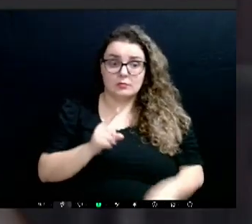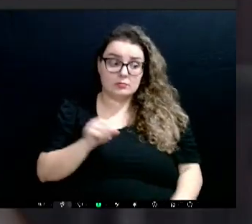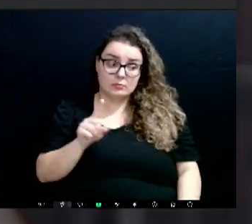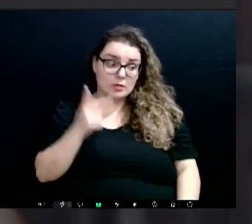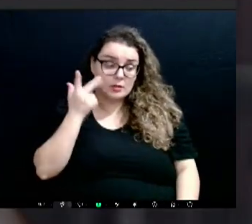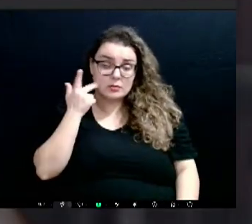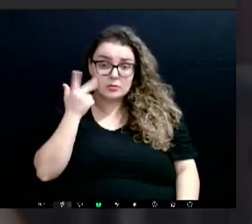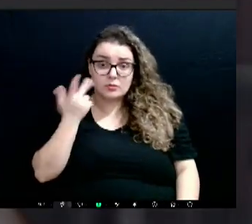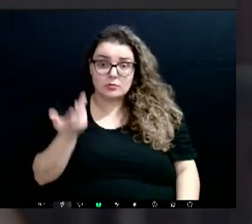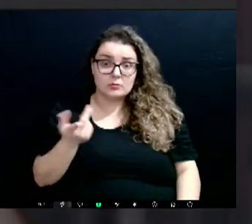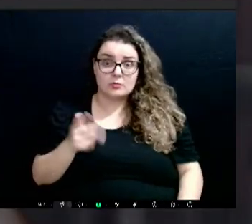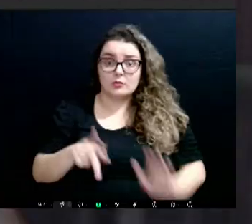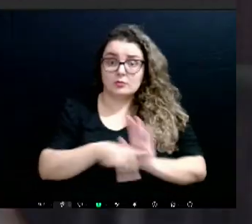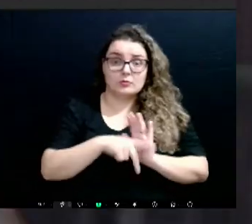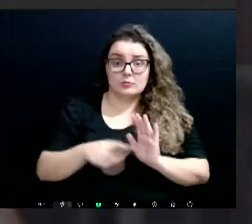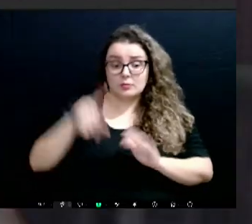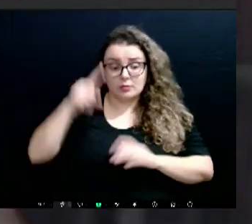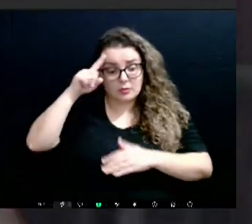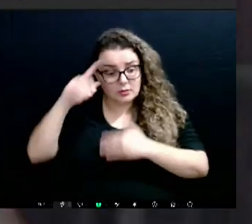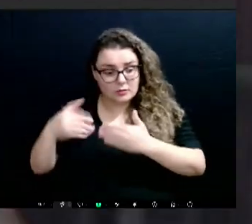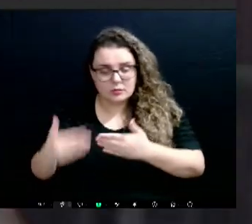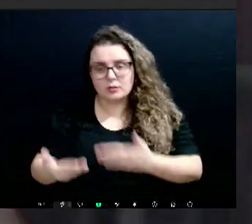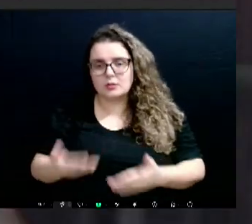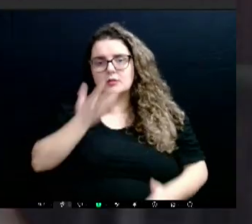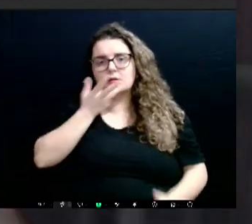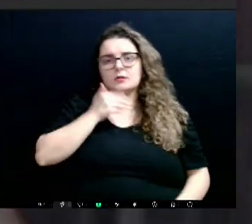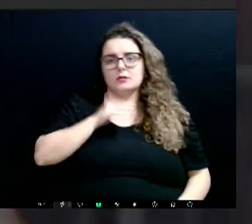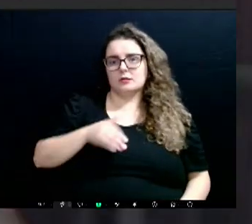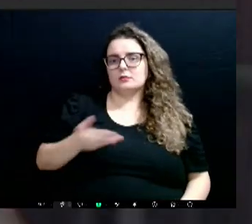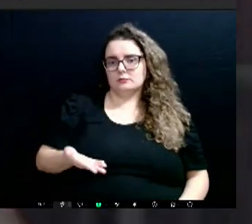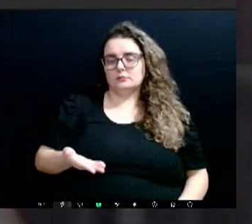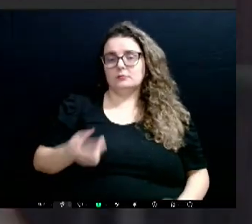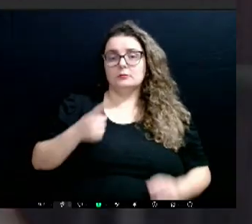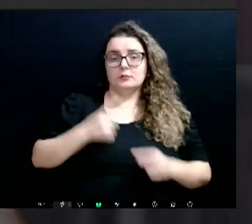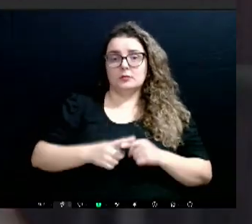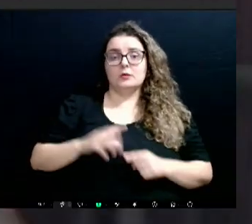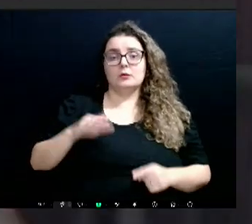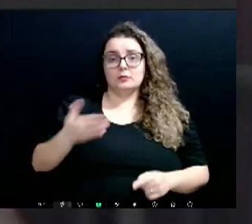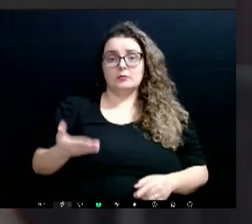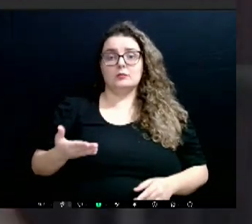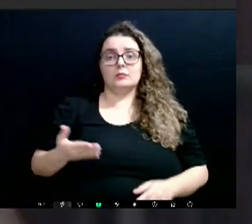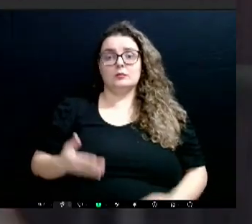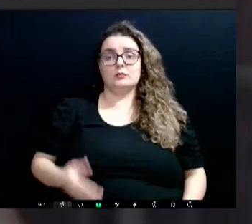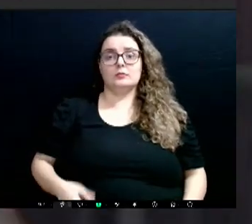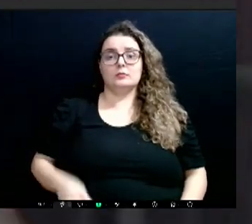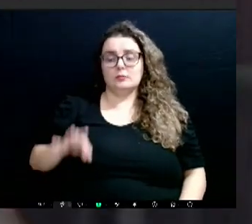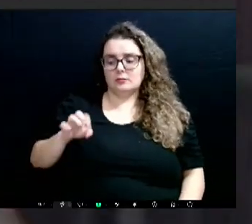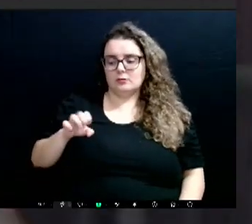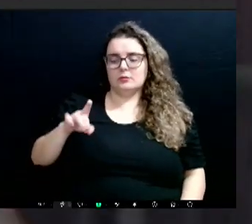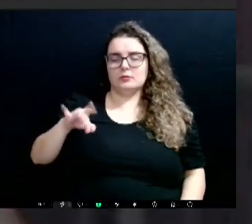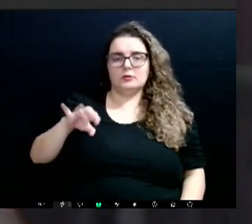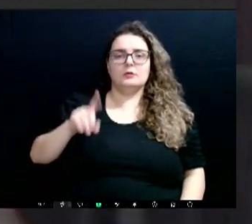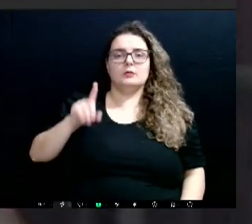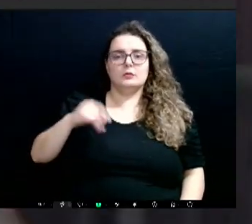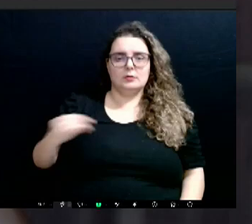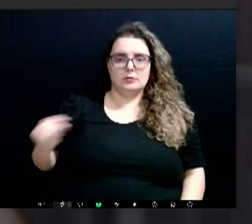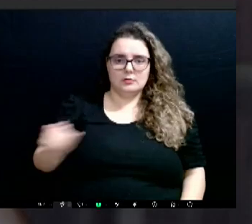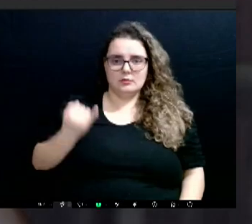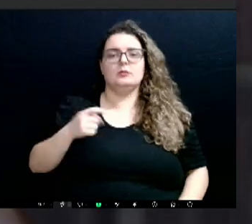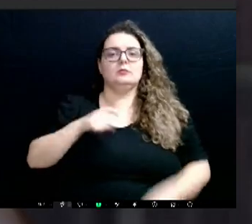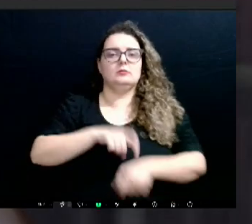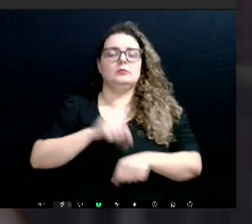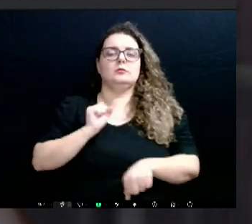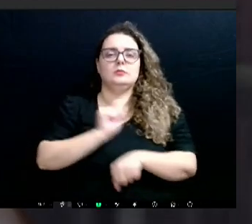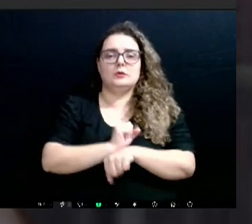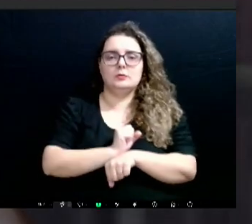fazia parte, né, do dia a dia daquela criança, porque a hora que vinha o tédio, né, que o tédio é tão importante, o momento que